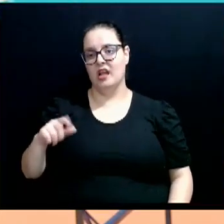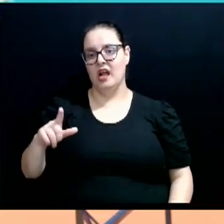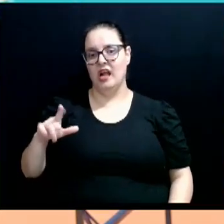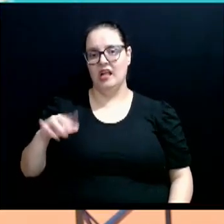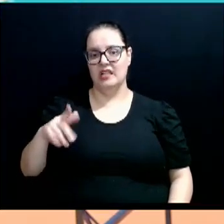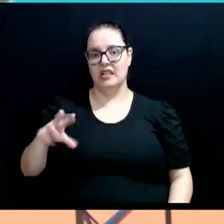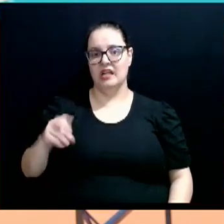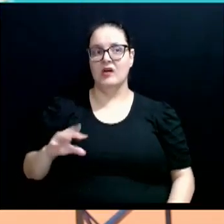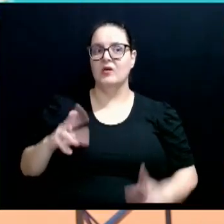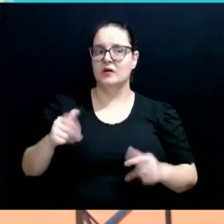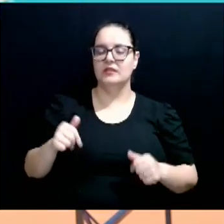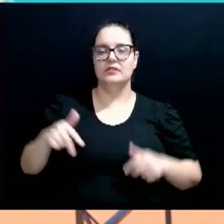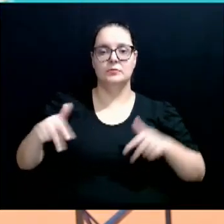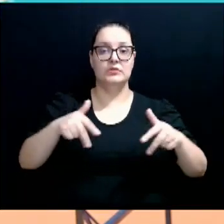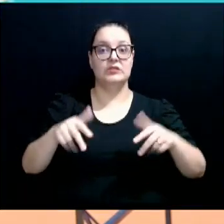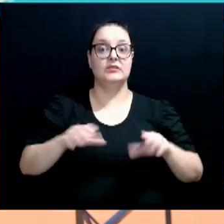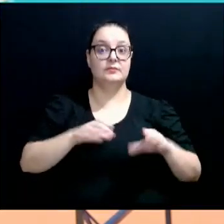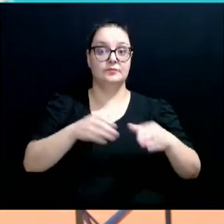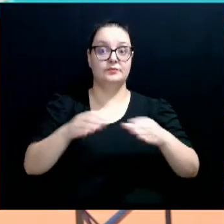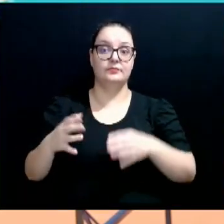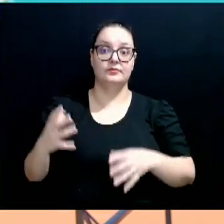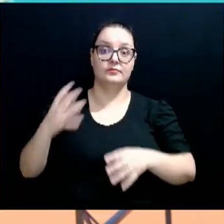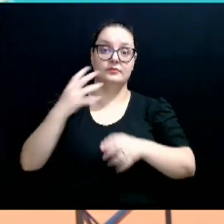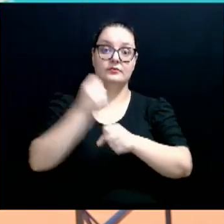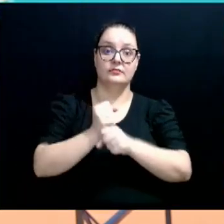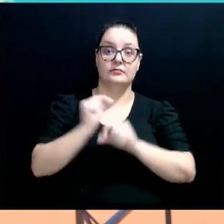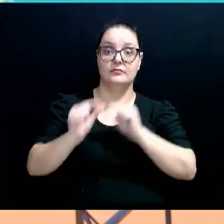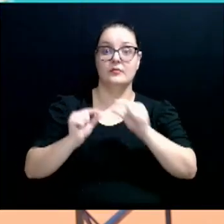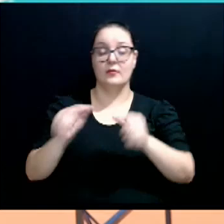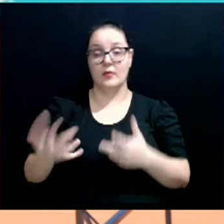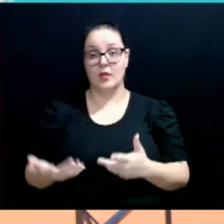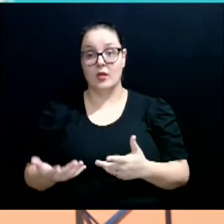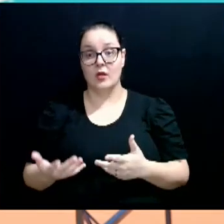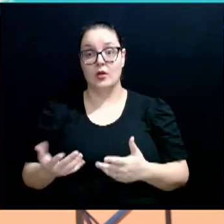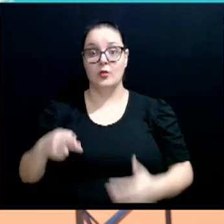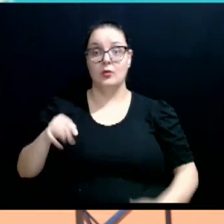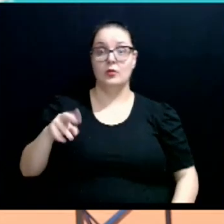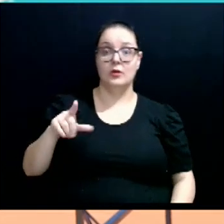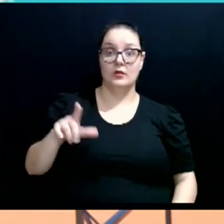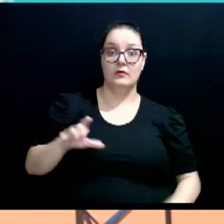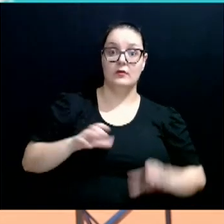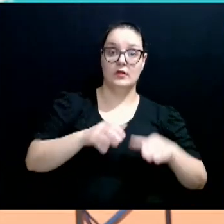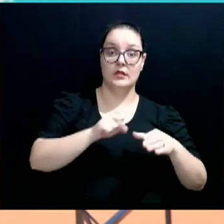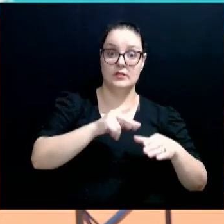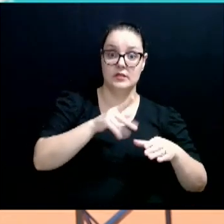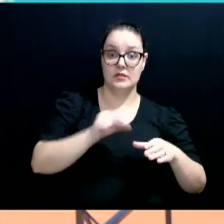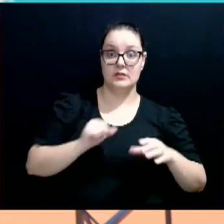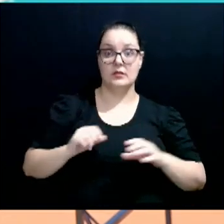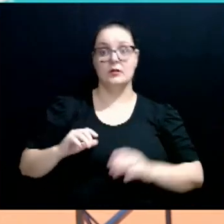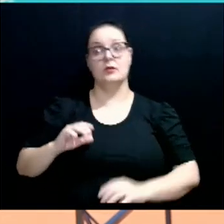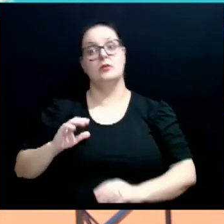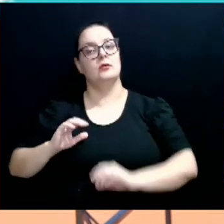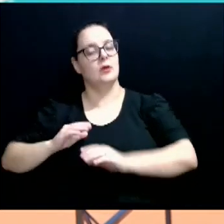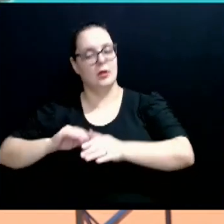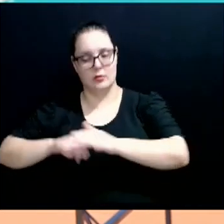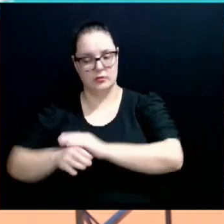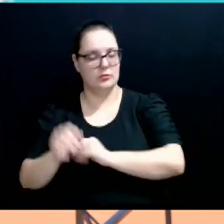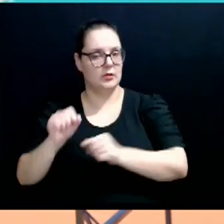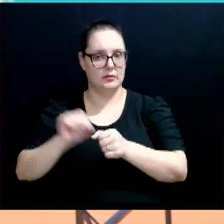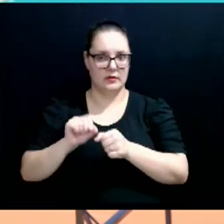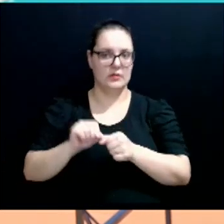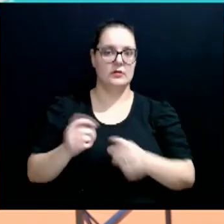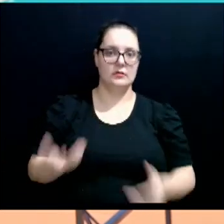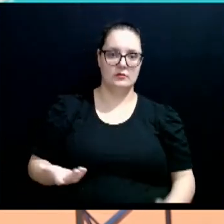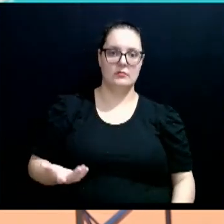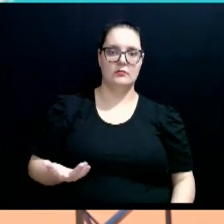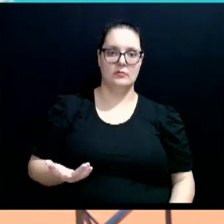nesses times, acaba que eles agregam um pouco do que é o nível da seleção, o que os times já estão acostumados a fazer dentro da seleção, né? Então acho que o time da